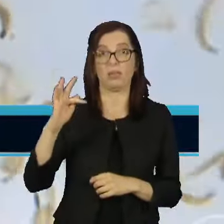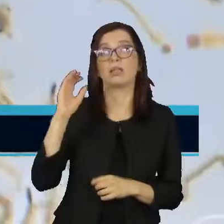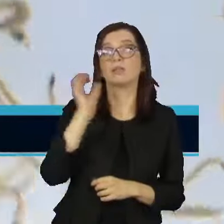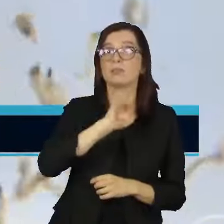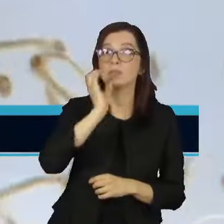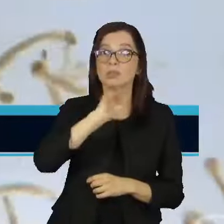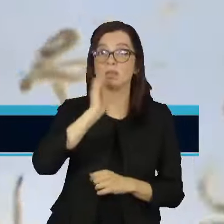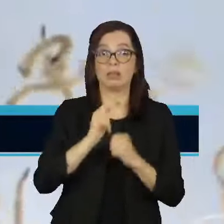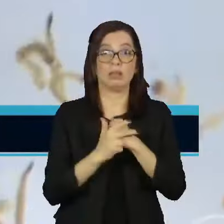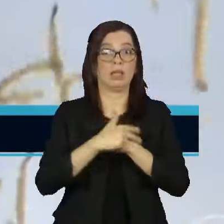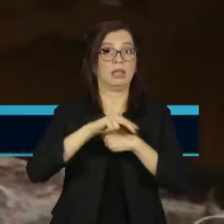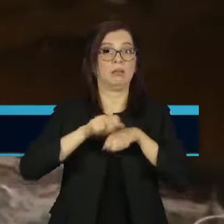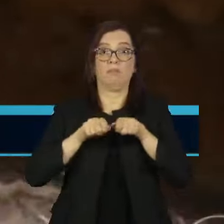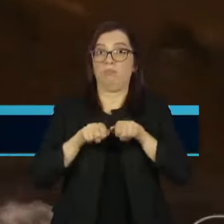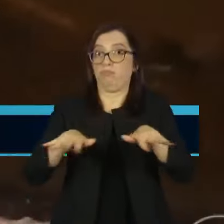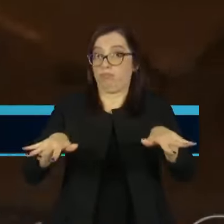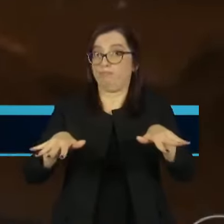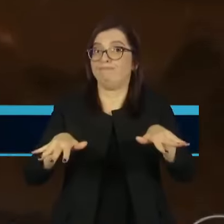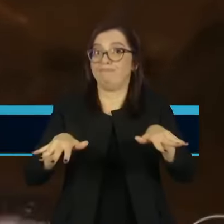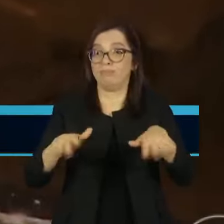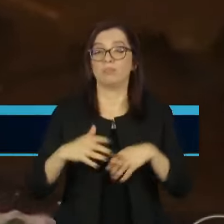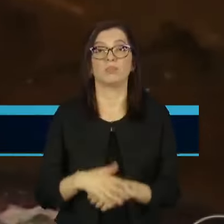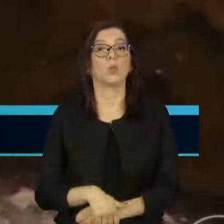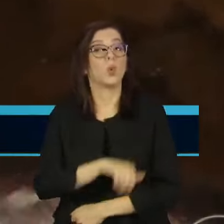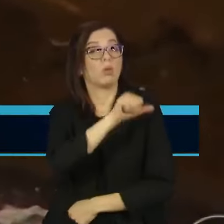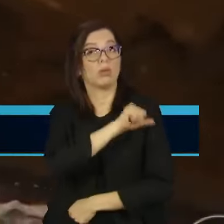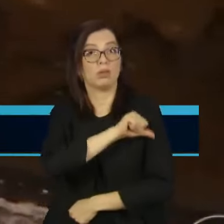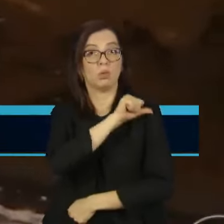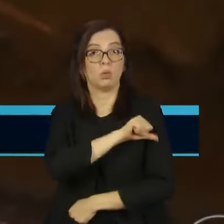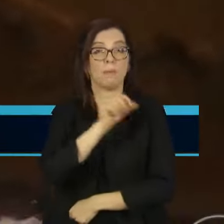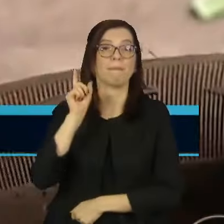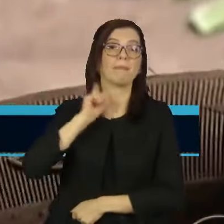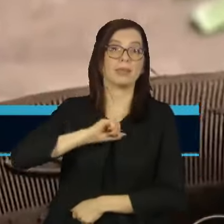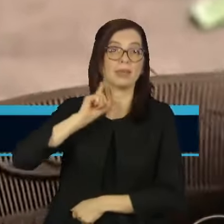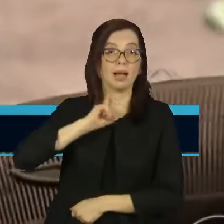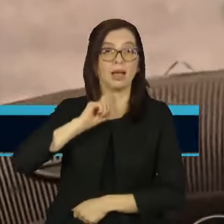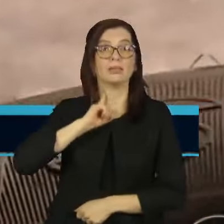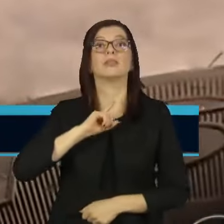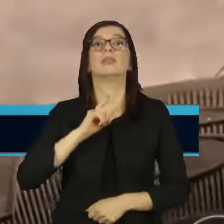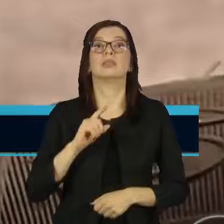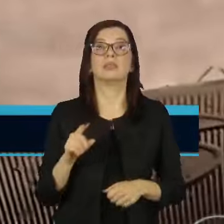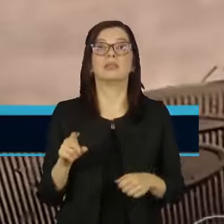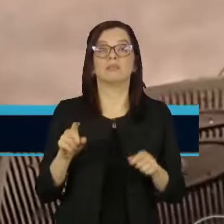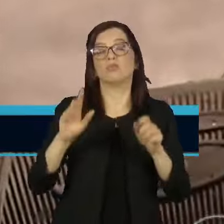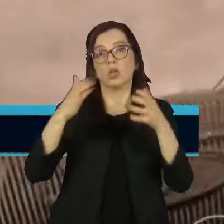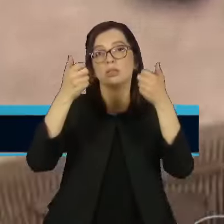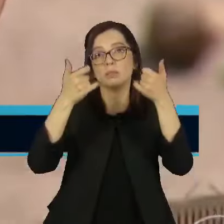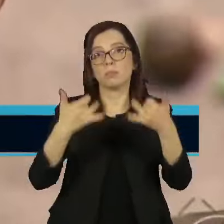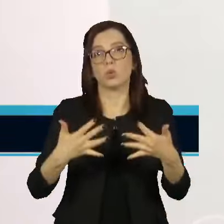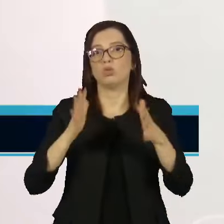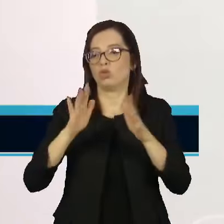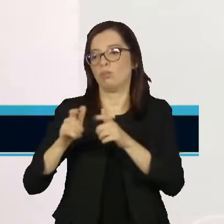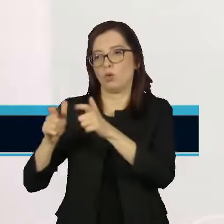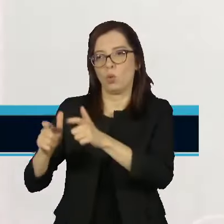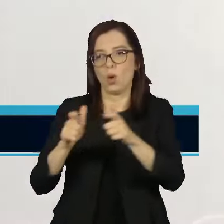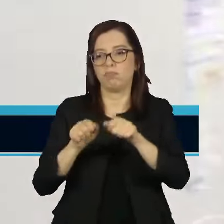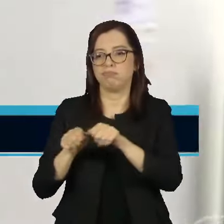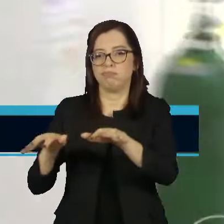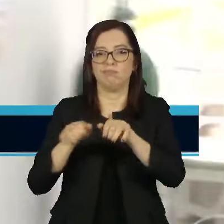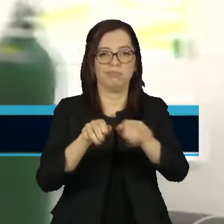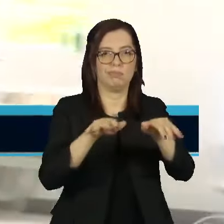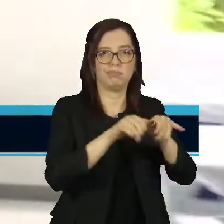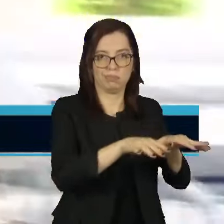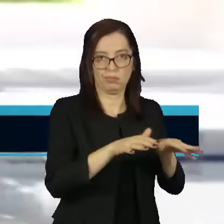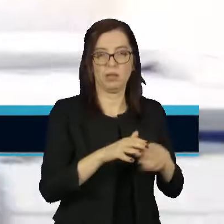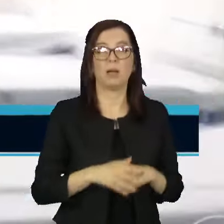a cidade do Rio de Janeiro e o governo de Minas Gerais decretaram epidemia. Na capital mineira, estão sendo abertos centros de